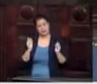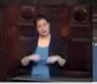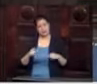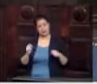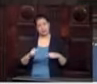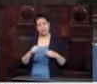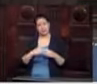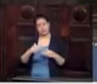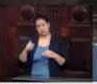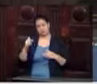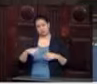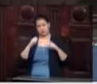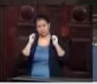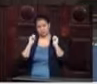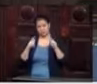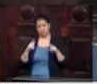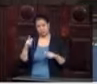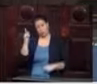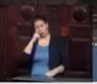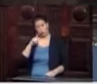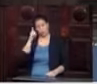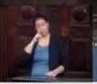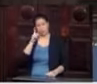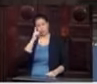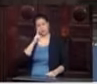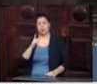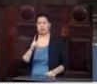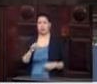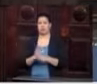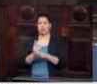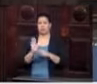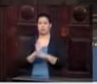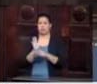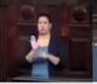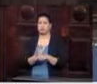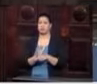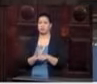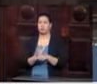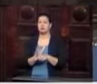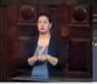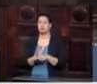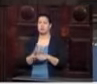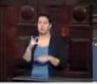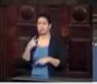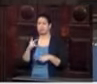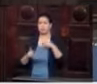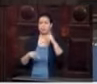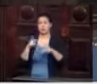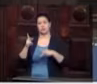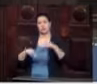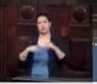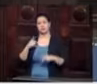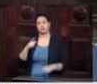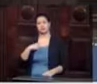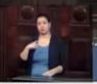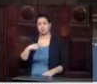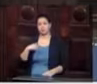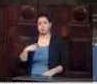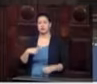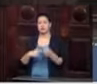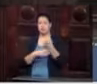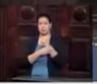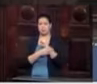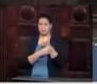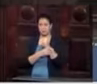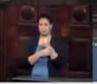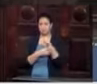da Assembleia Legislativa, nós possamos contribuir para fazer com que a população possa ter mais